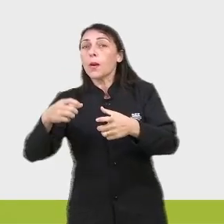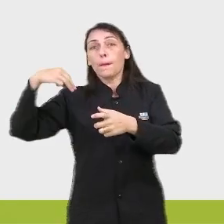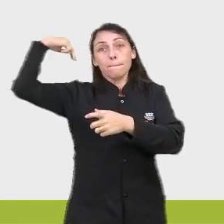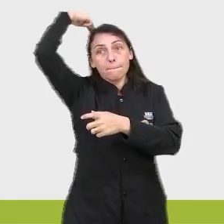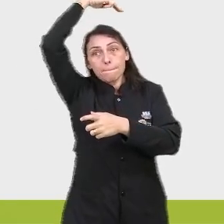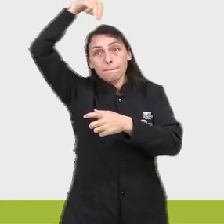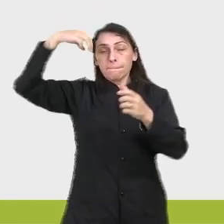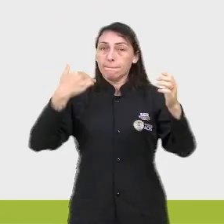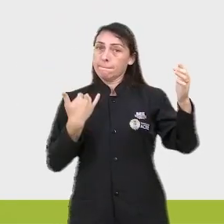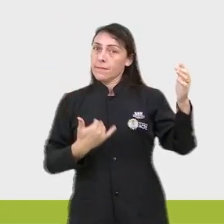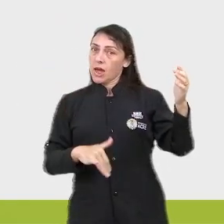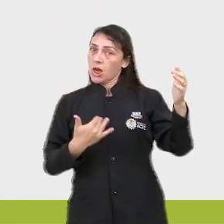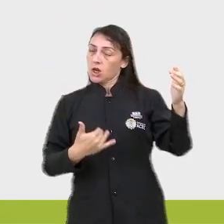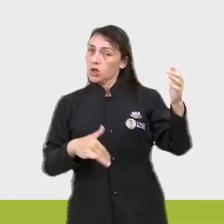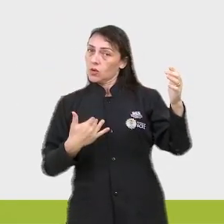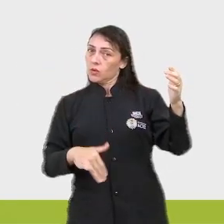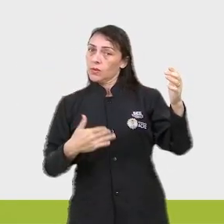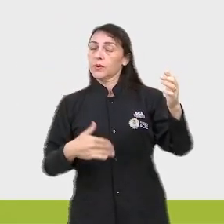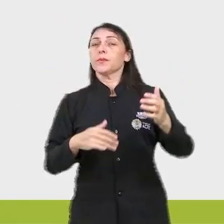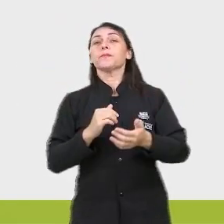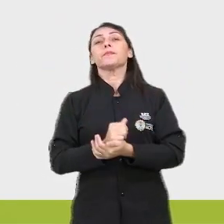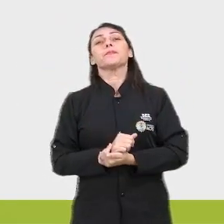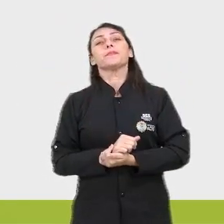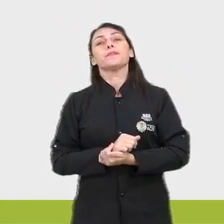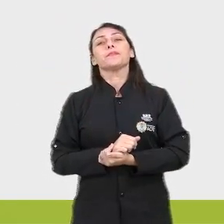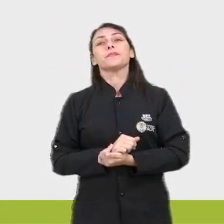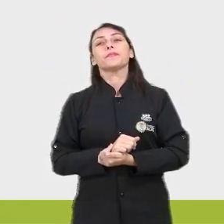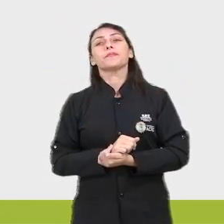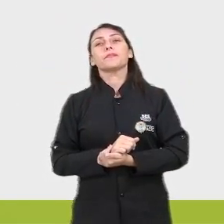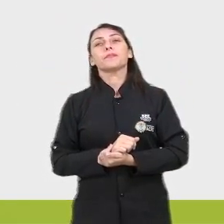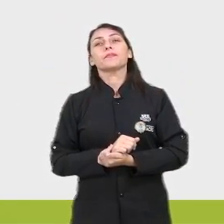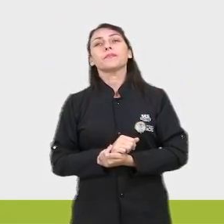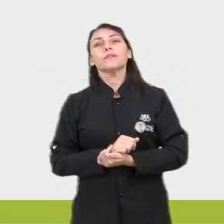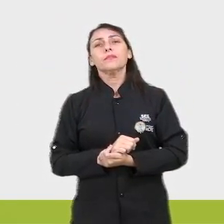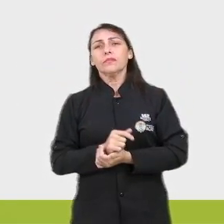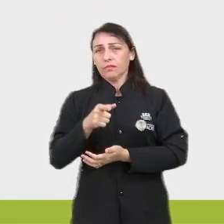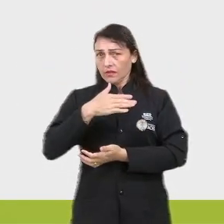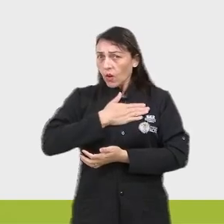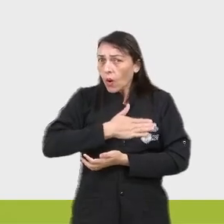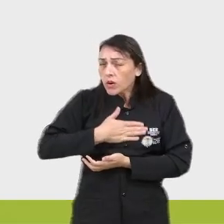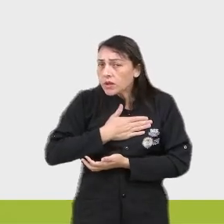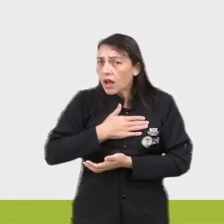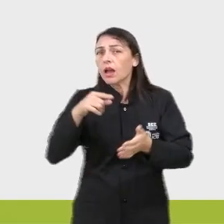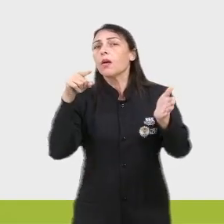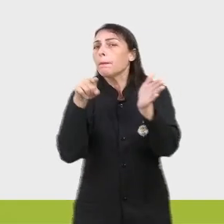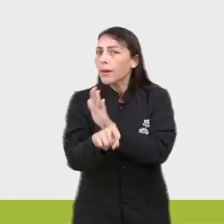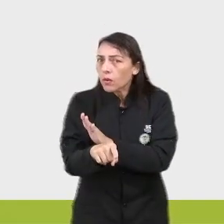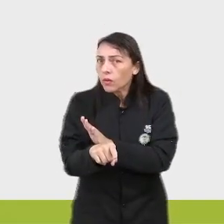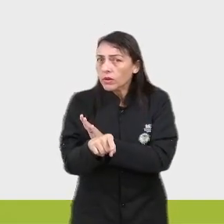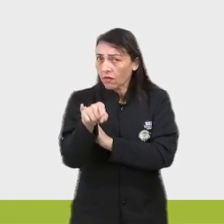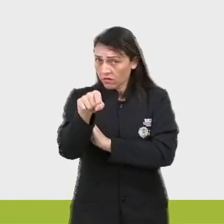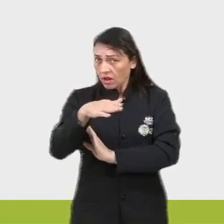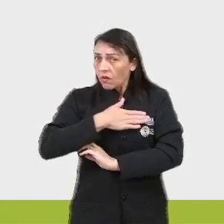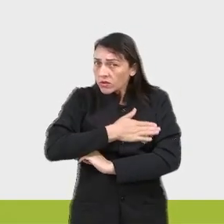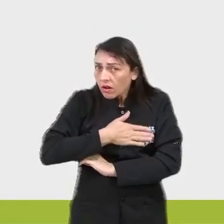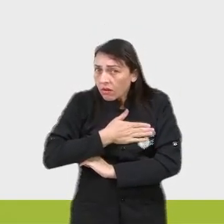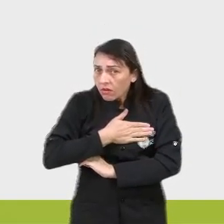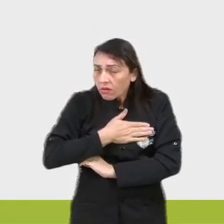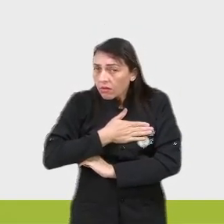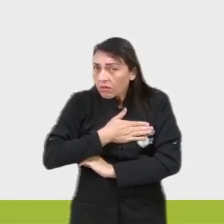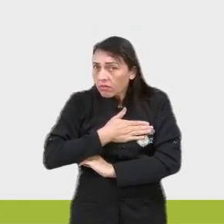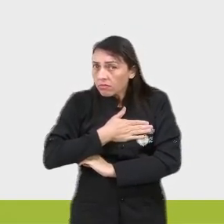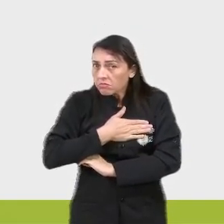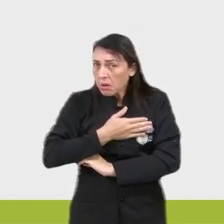México. Provérbio zapoteco. E aí segue com, te gostou? É uma pergunta. Você gostou?